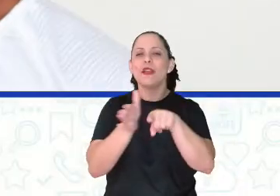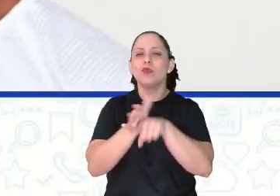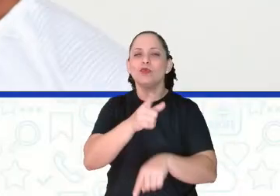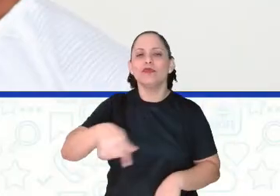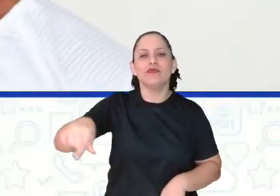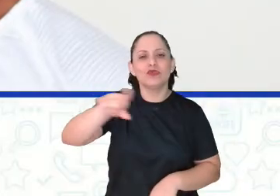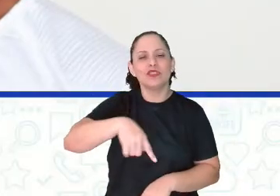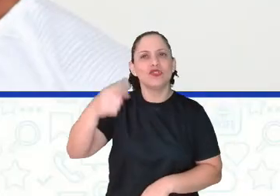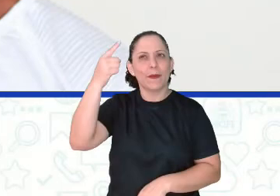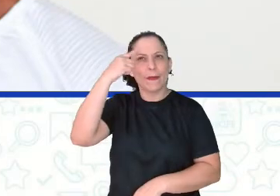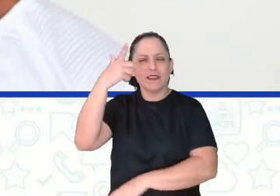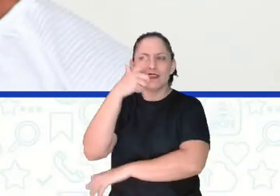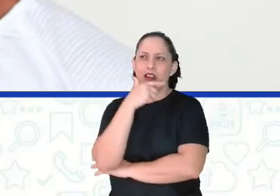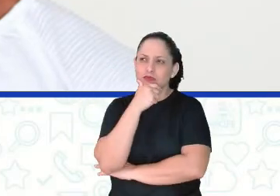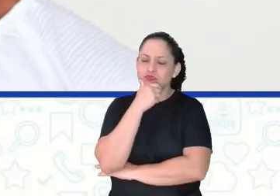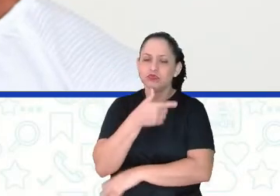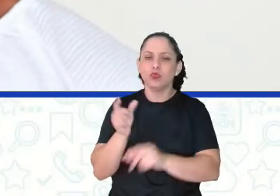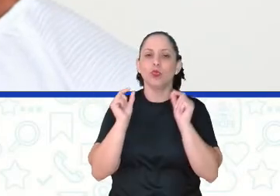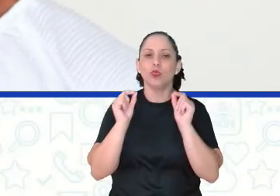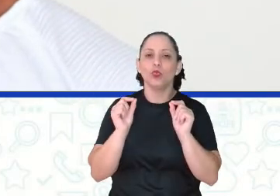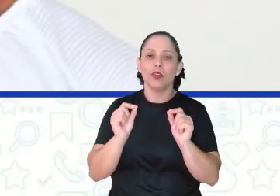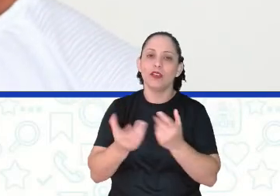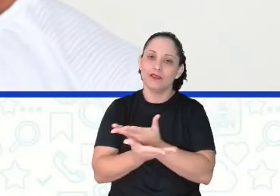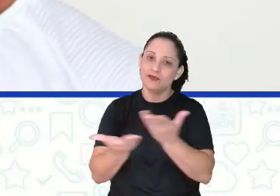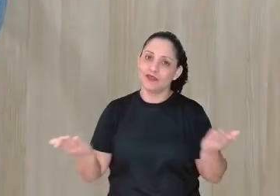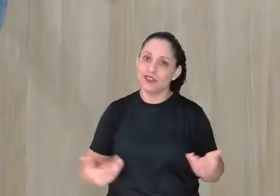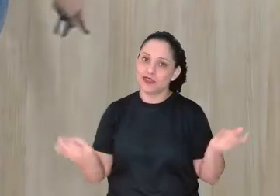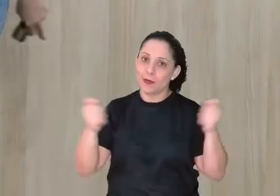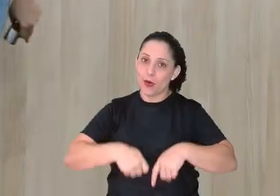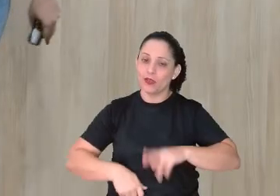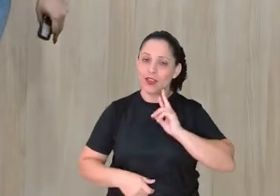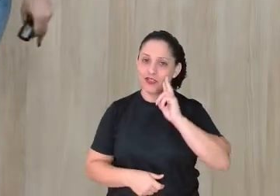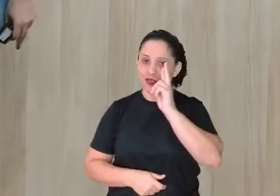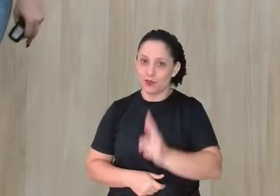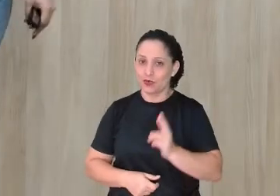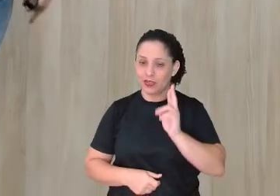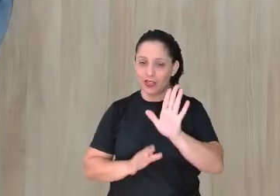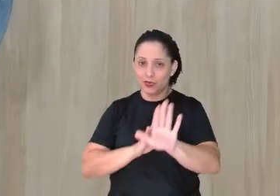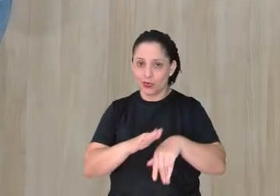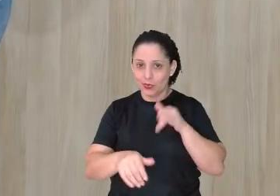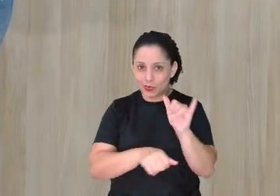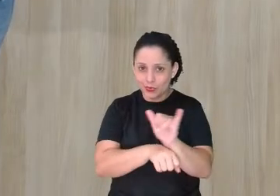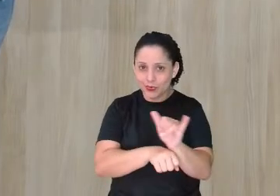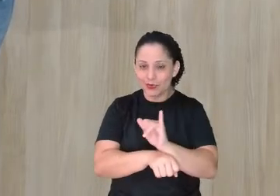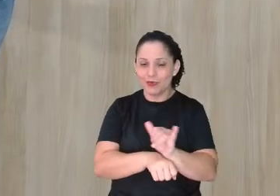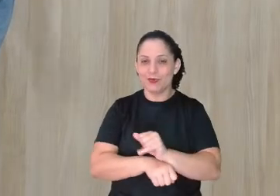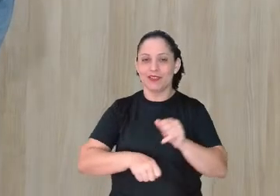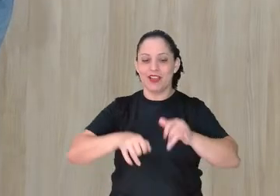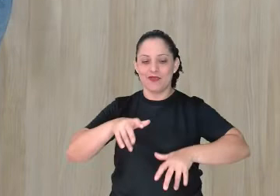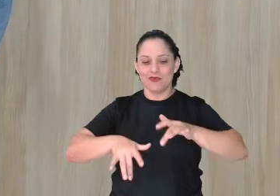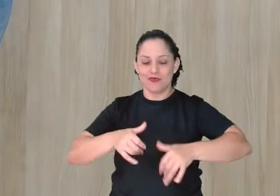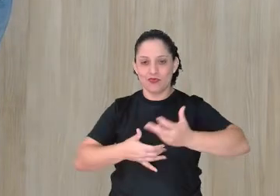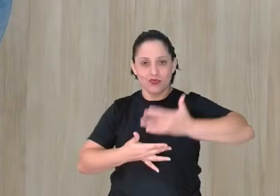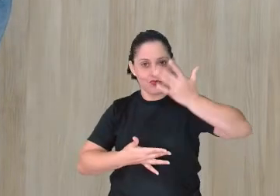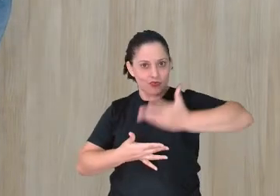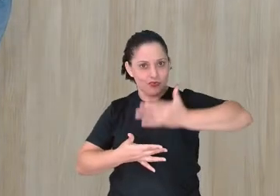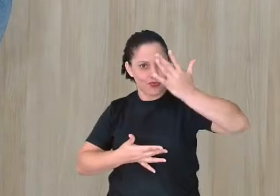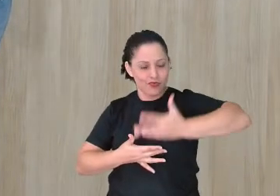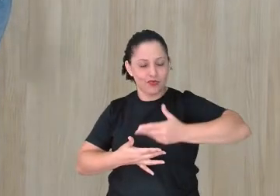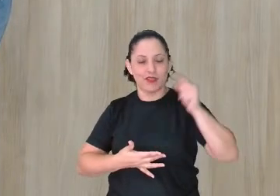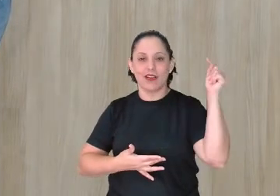pensem um pouquinho sobre isso. E aí, qualquer coisa, vocês podem até comentar lá no YouTube também, né, professora? Exato. Não só aqui com a gente no chat ao